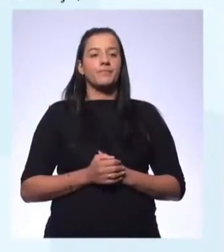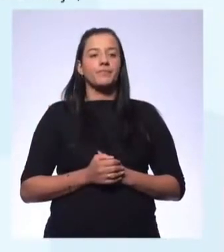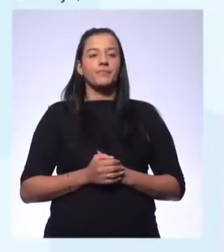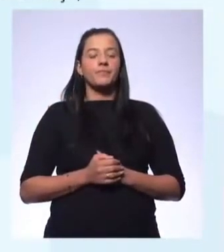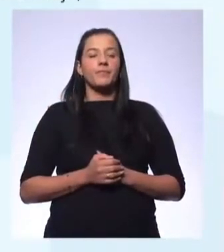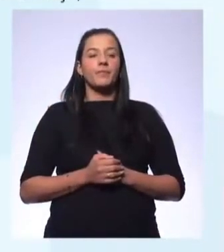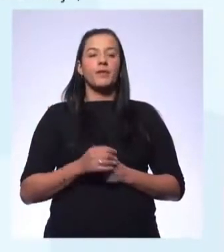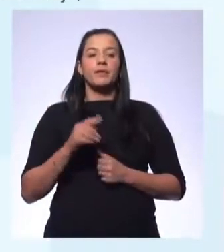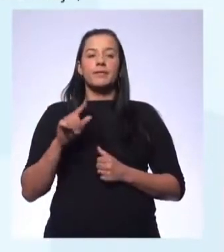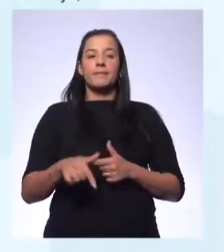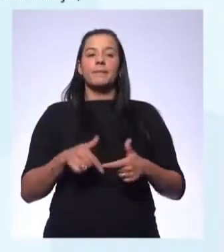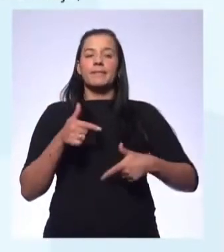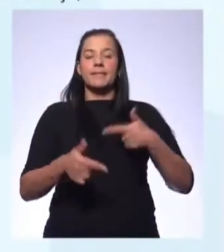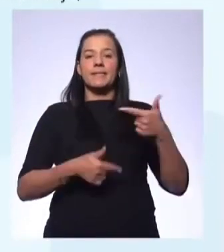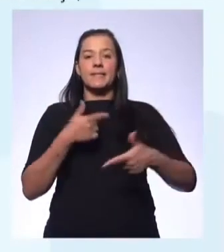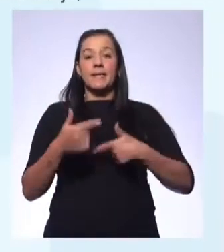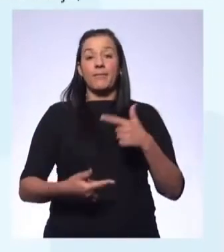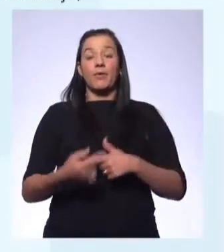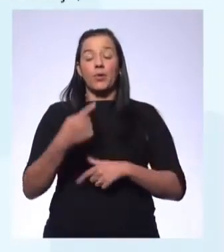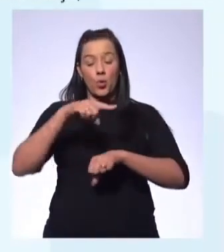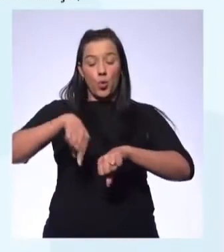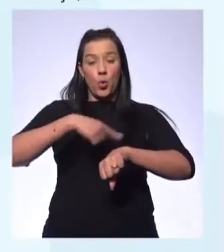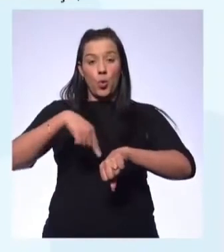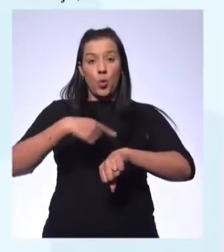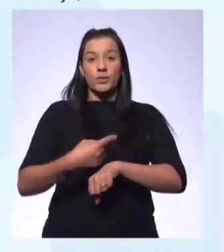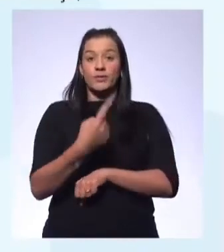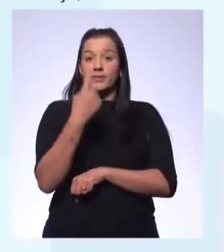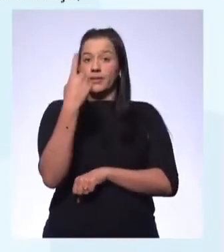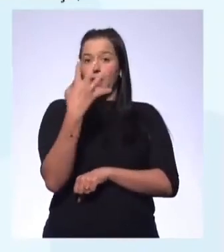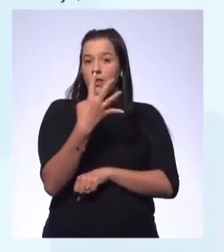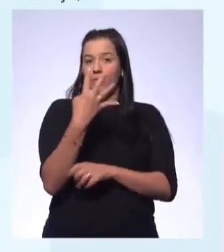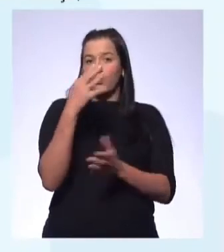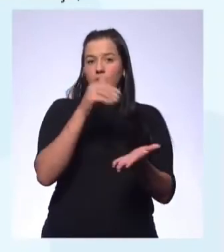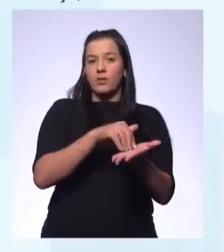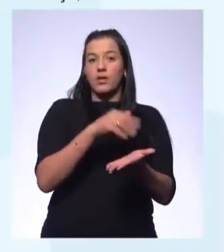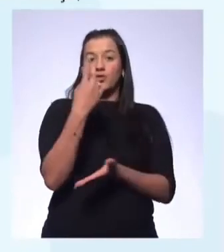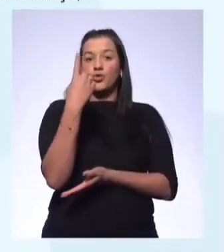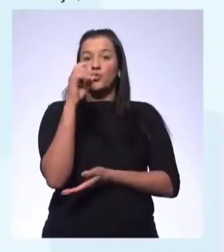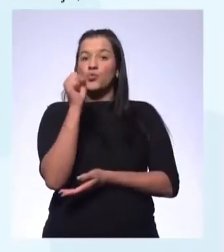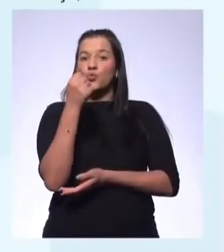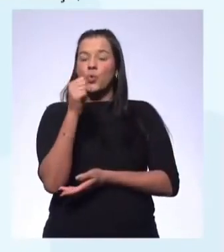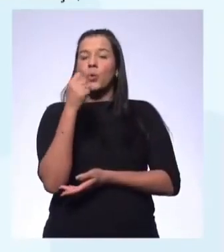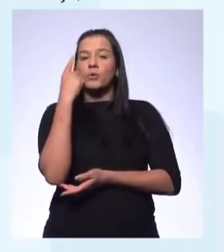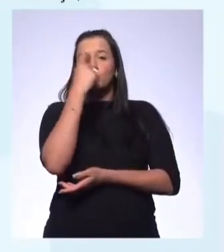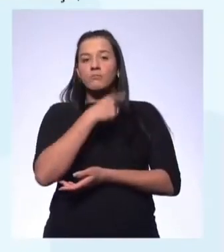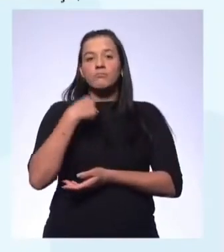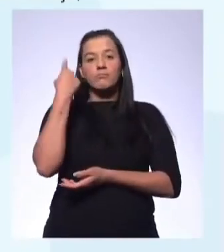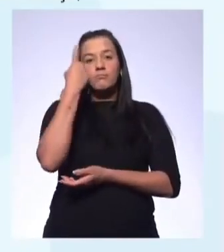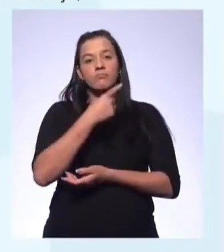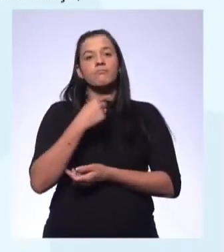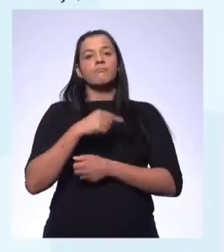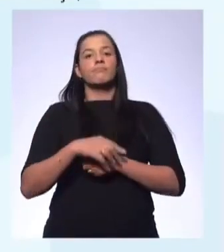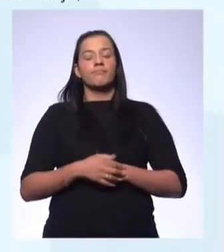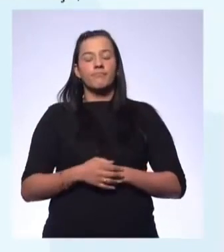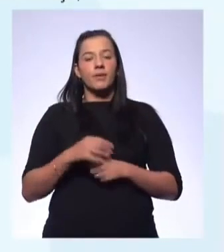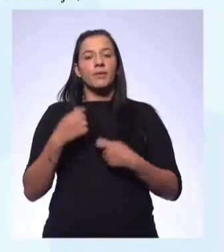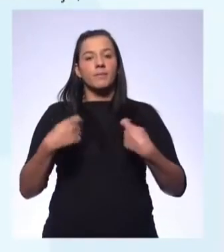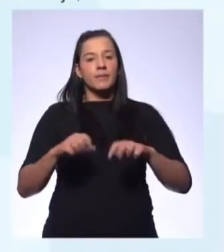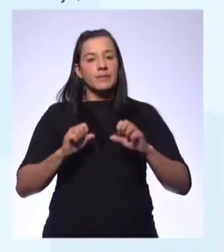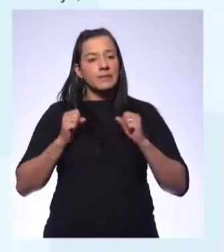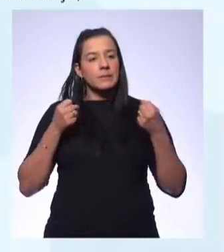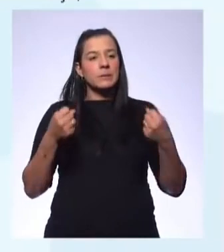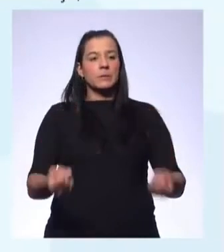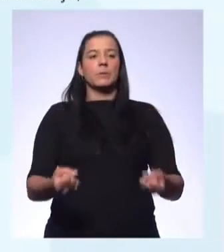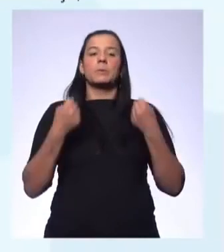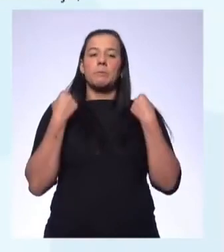condições, jornada de trabalho de 14 a 18 horas por dia, com tarefas de esforço